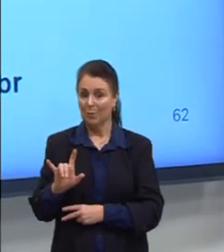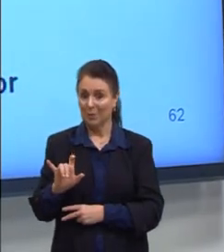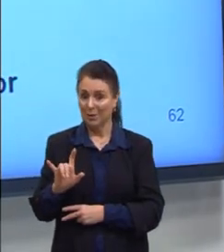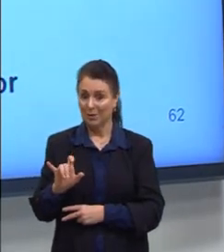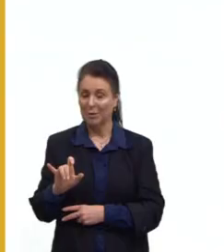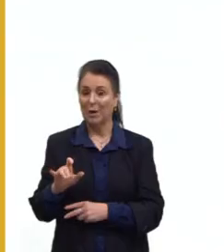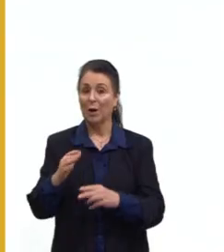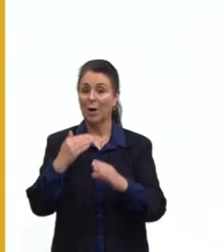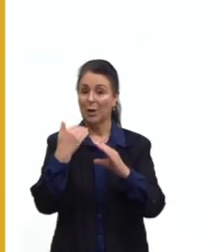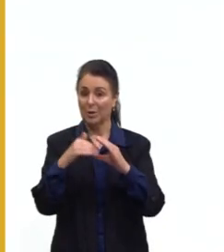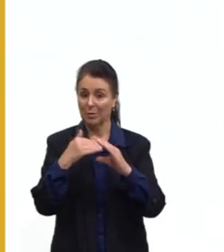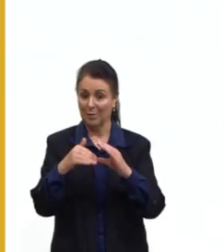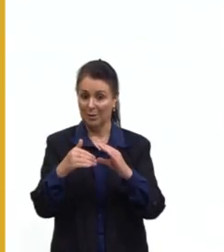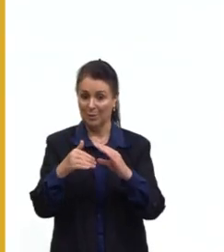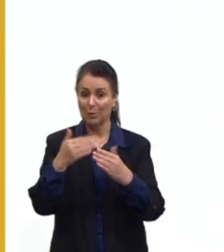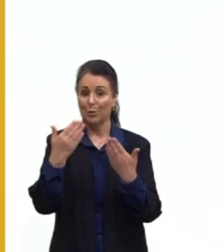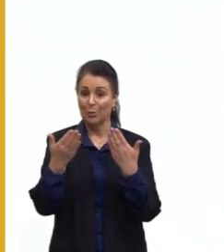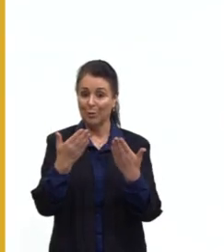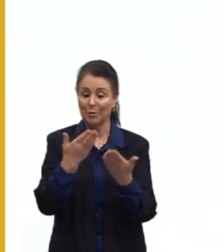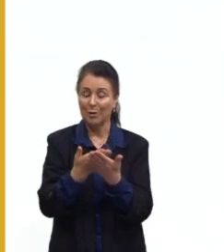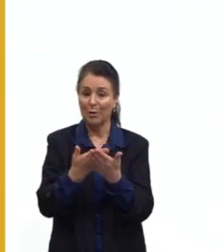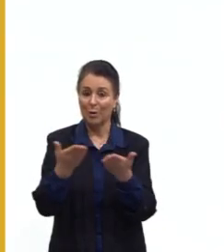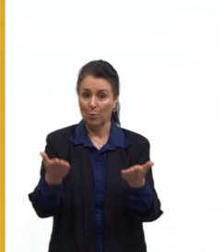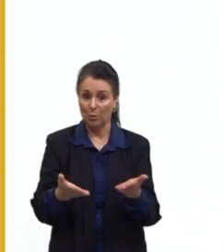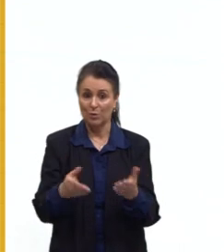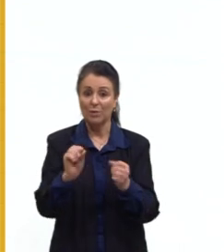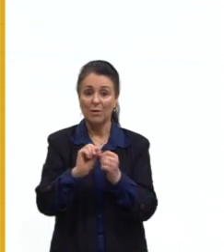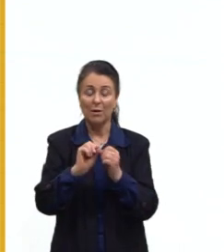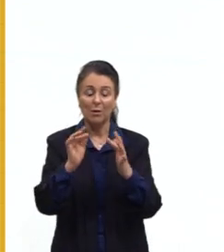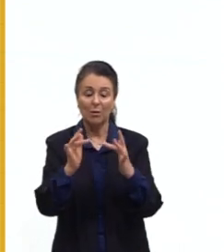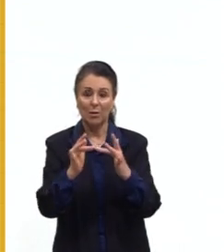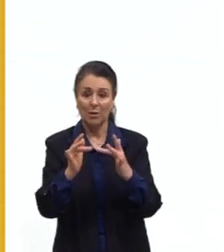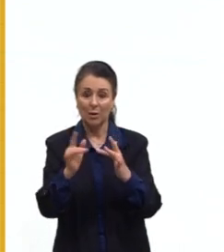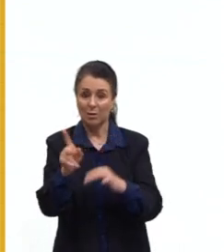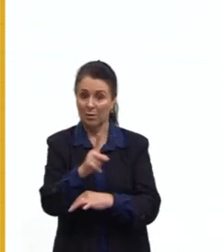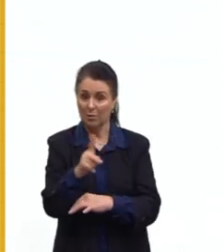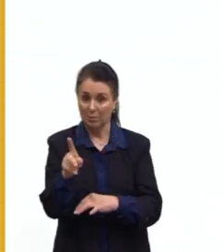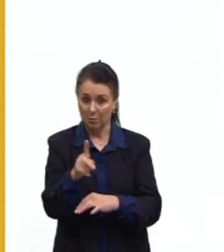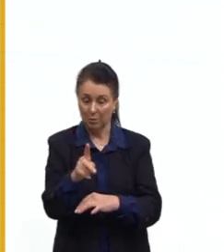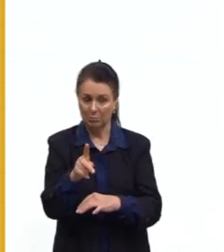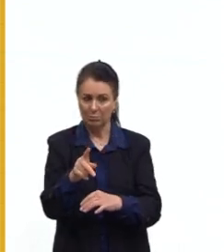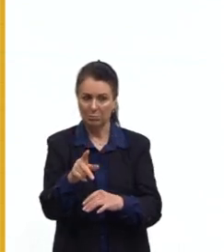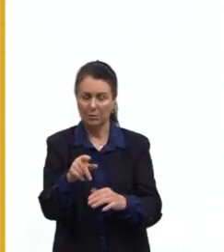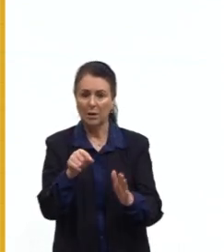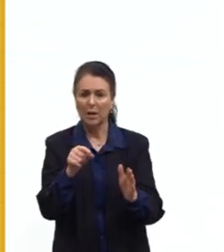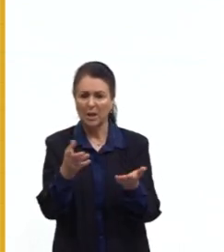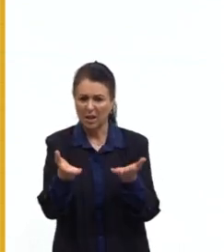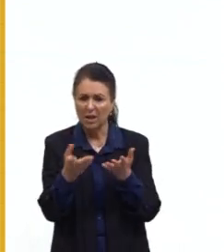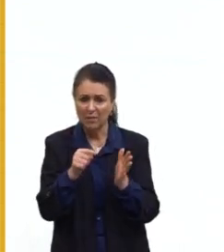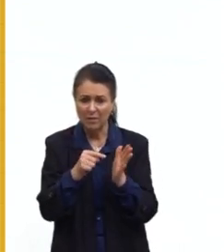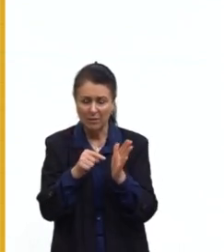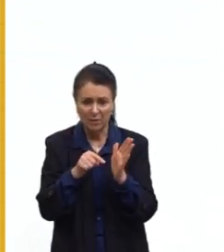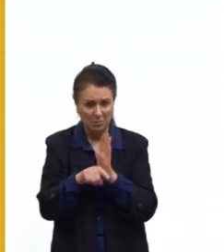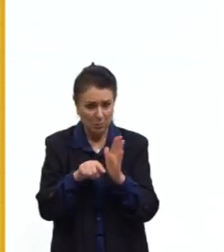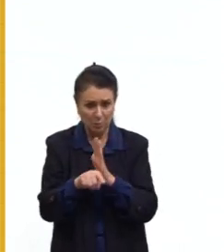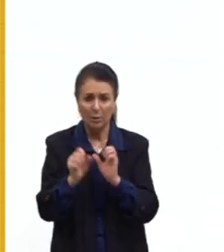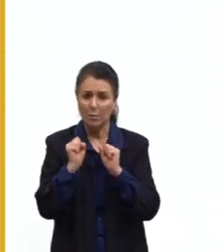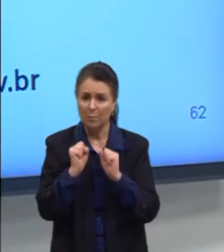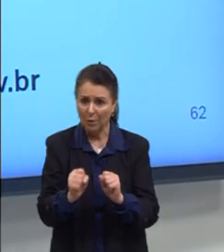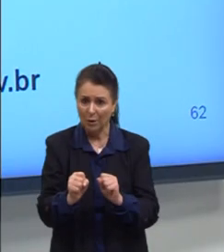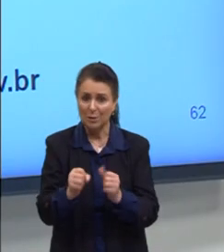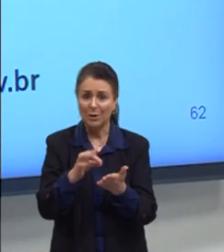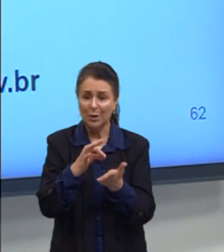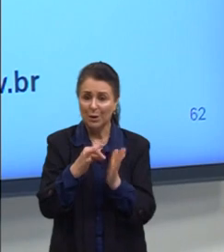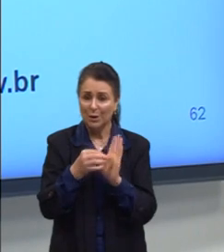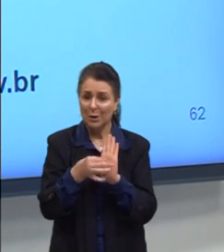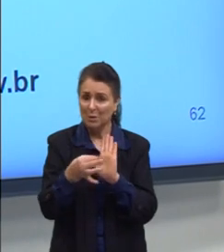tiverem dúvidas da aula de hoje entre em contato Se tiverem questões podem deixar sugestão até a próxima